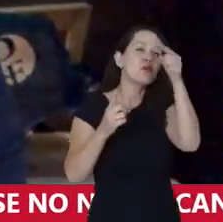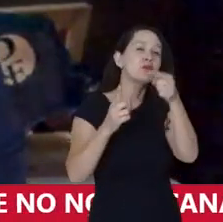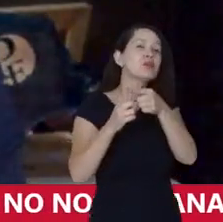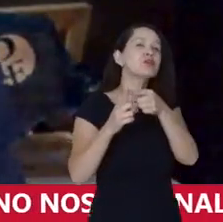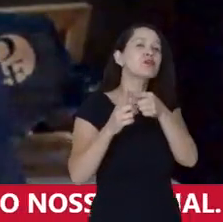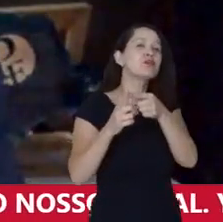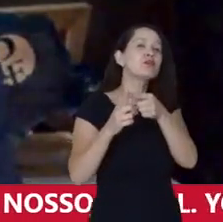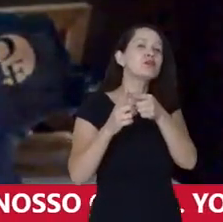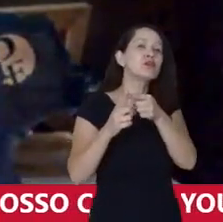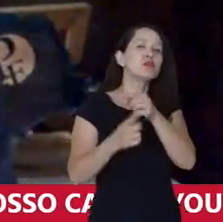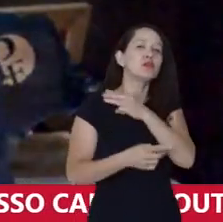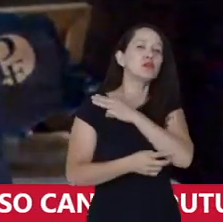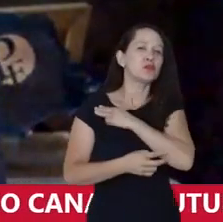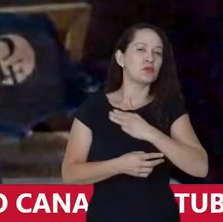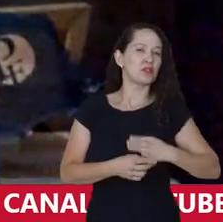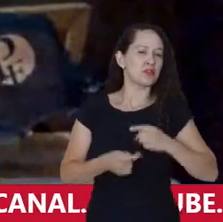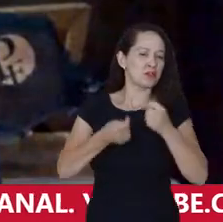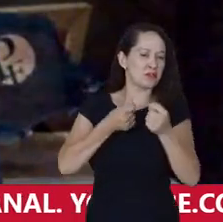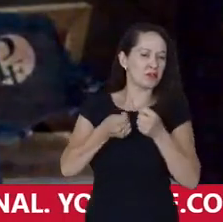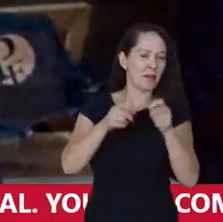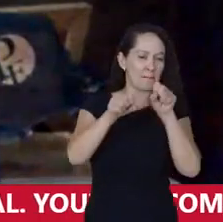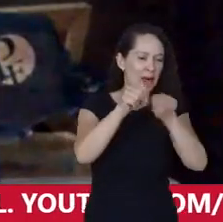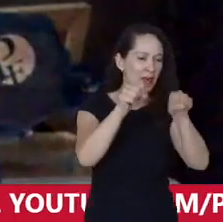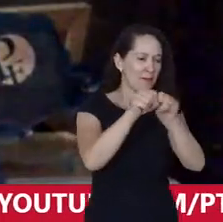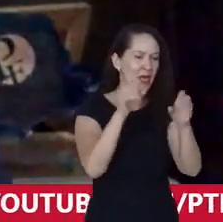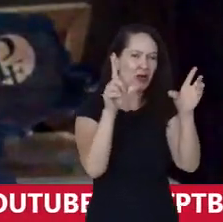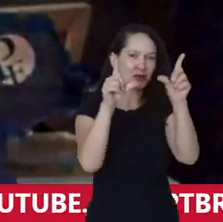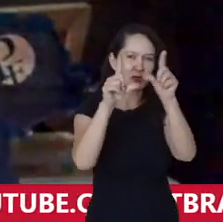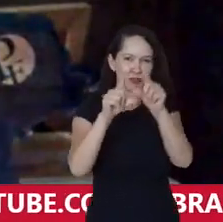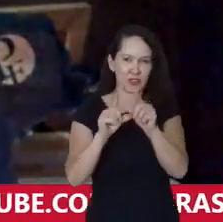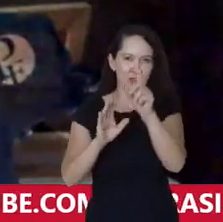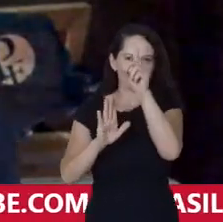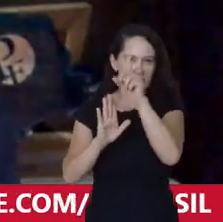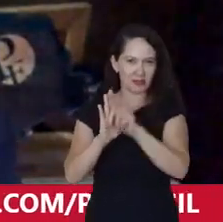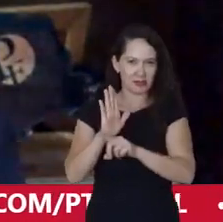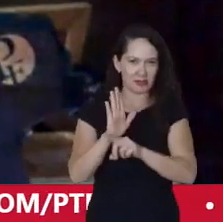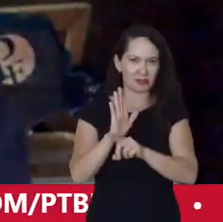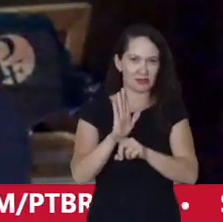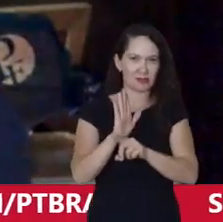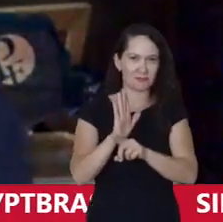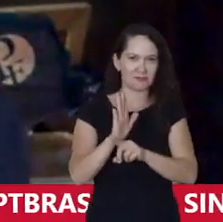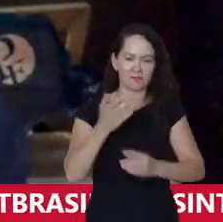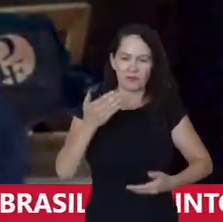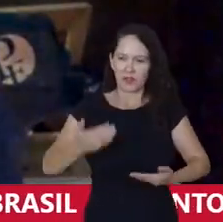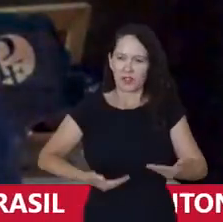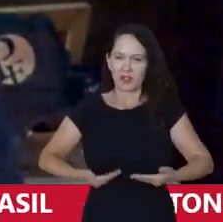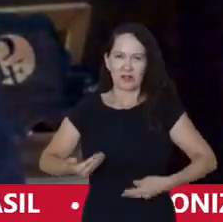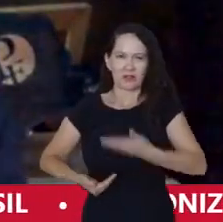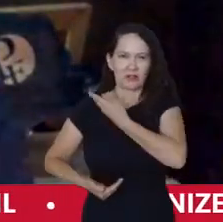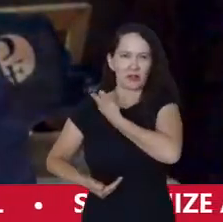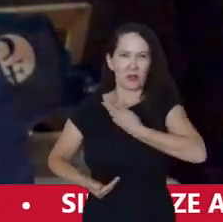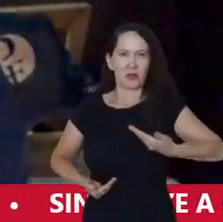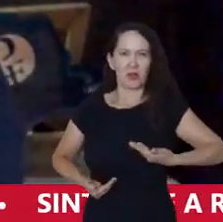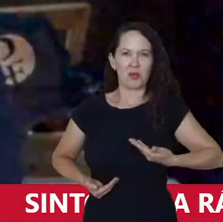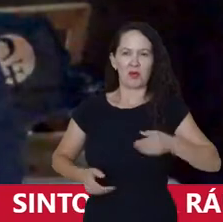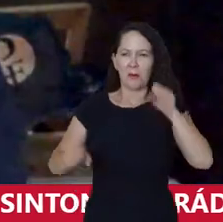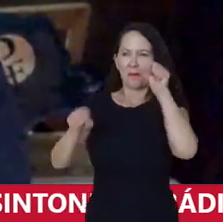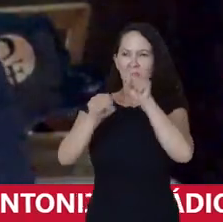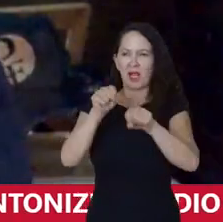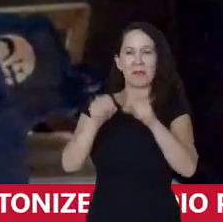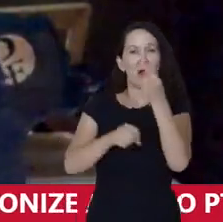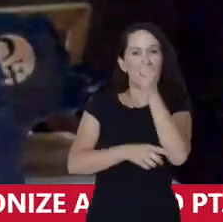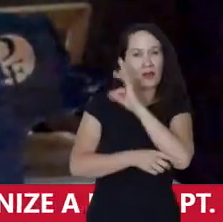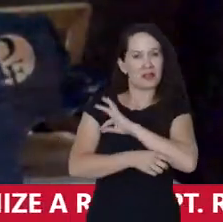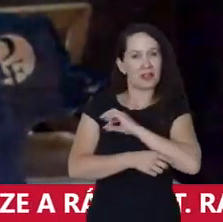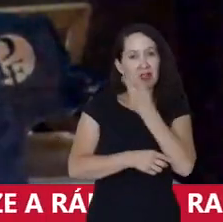objetivo. Além de precarizar, além de diminuir direitos, além de sangrar o servidor público que ganha 1, 2 salários, eles